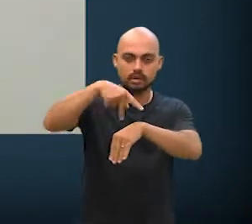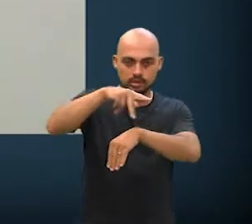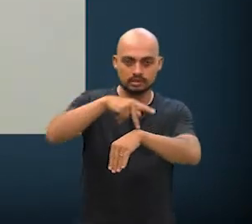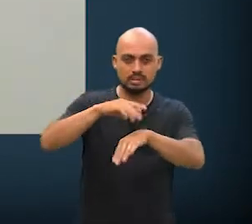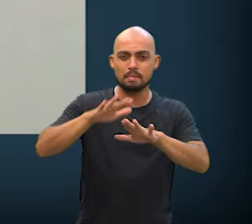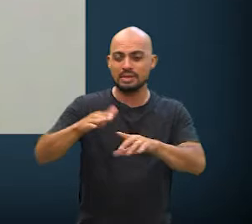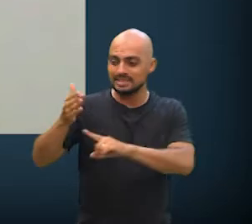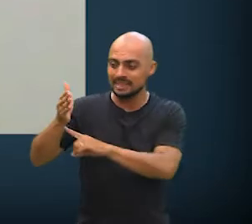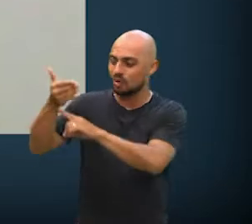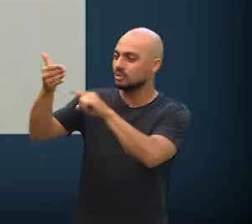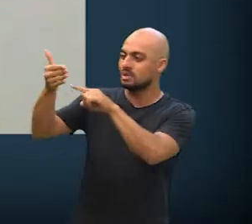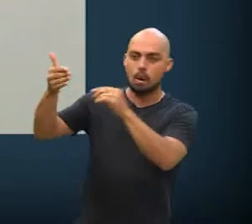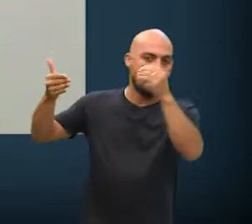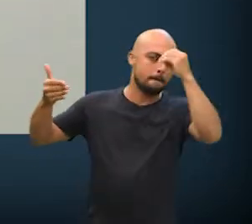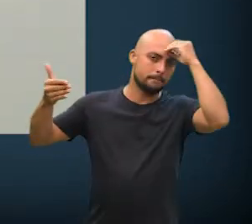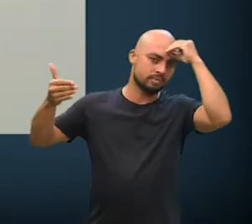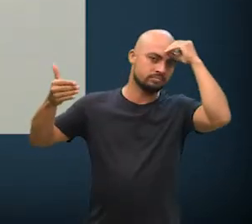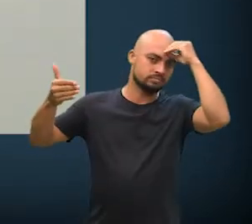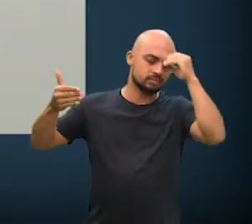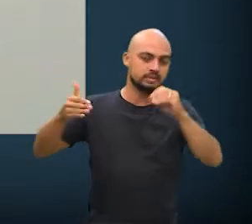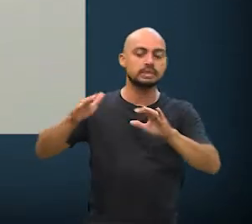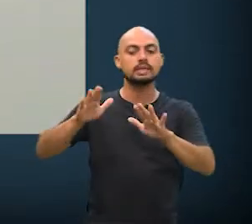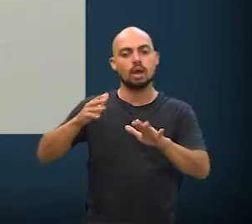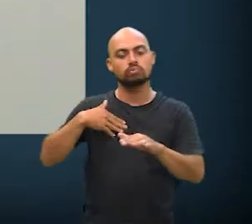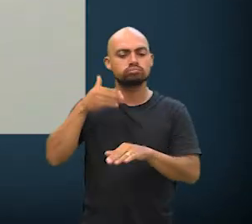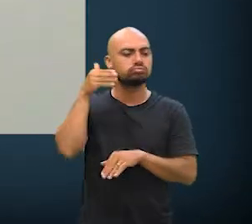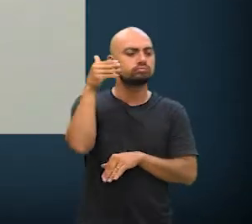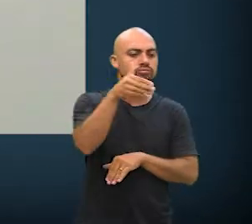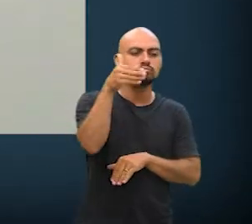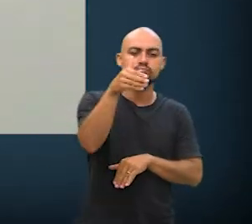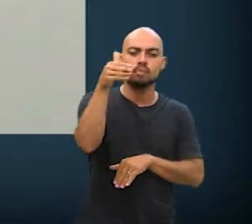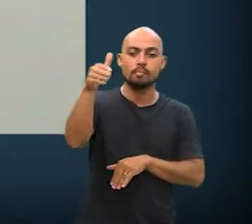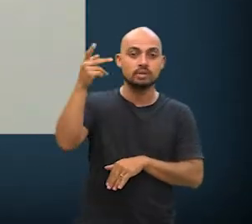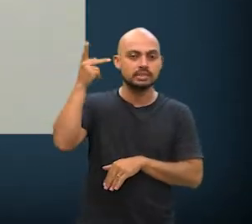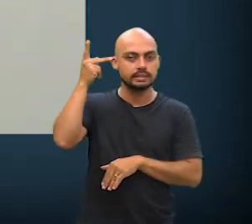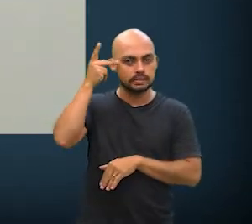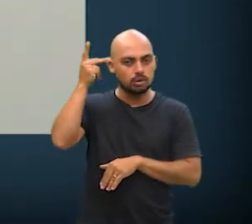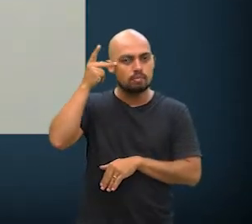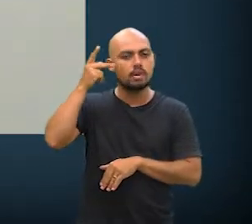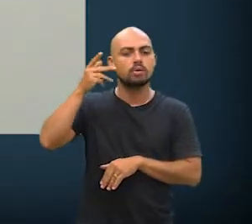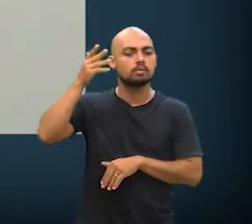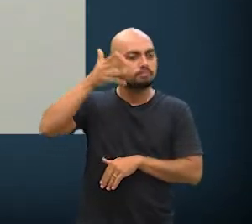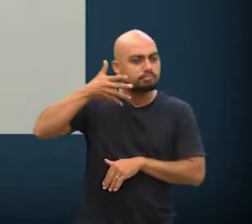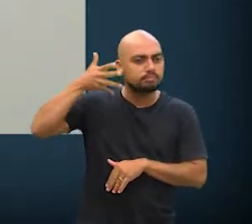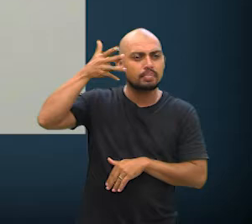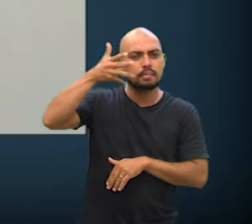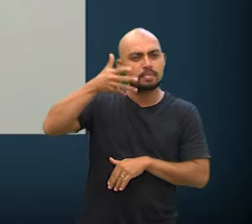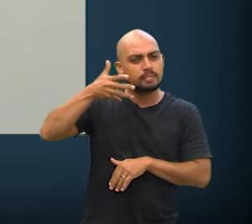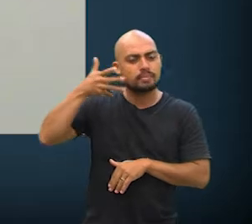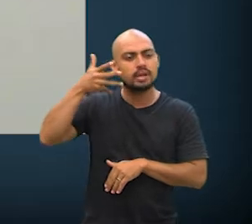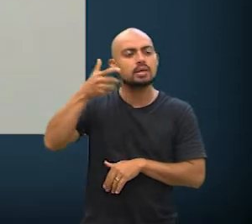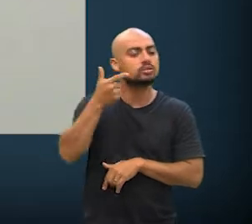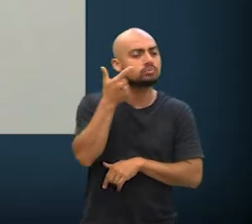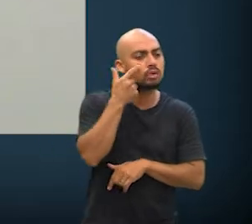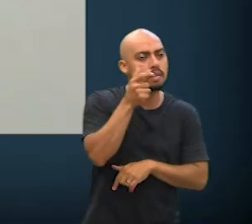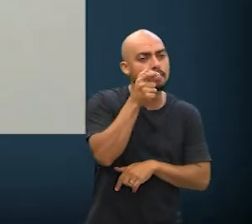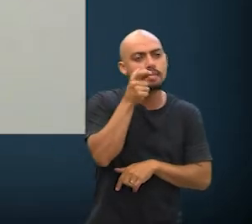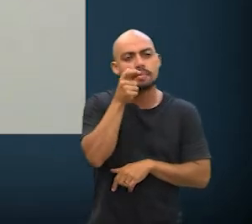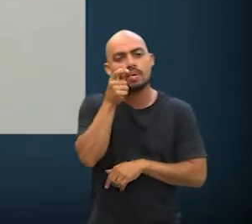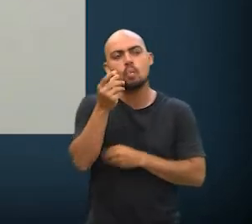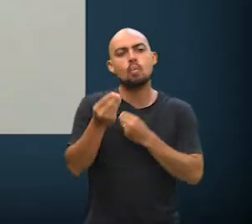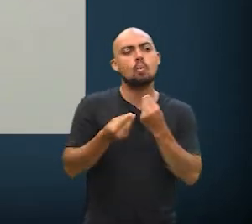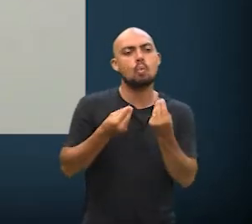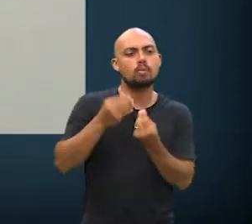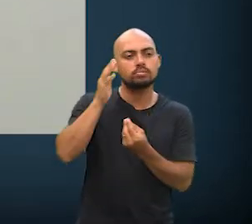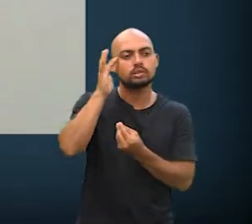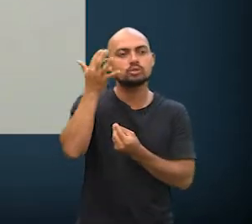desenvolvimento. E aí a gente começou a participar de alguns eventos em São Paulo, em algumas capitais, né? Fazendo o pitch da nossa solução,